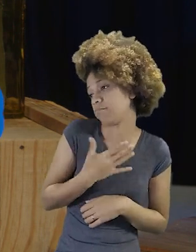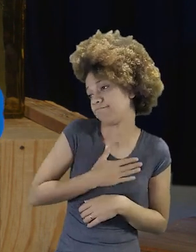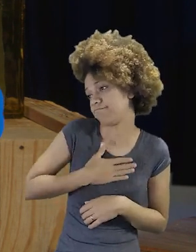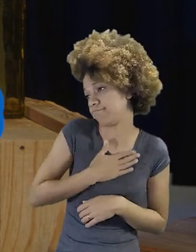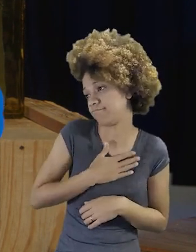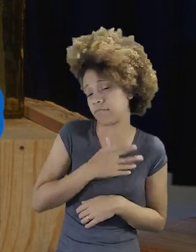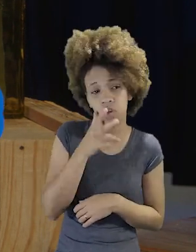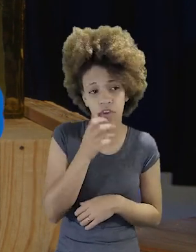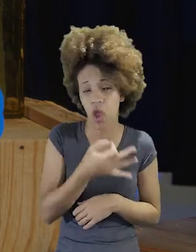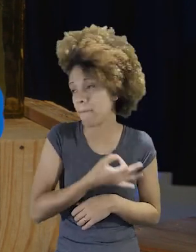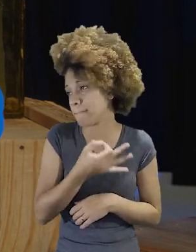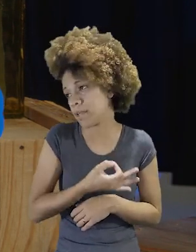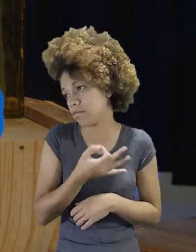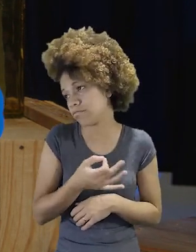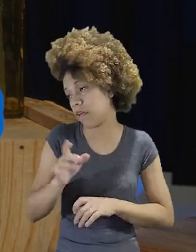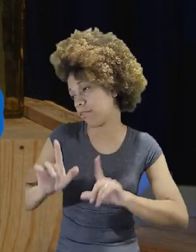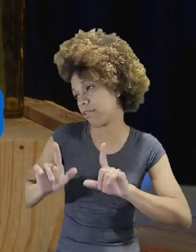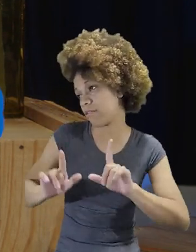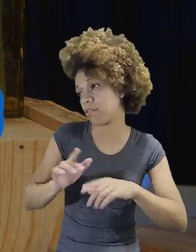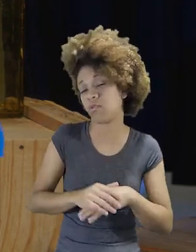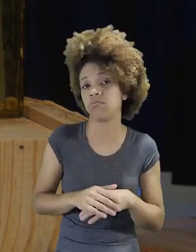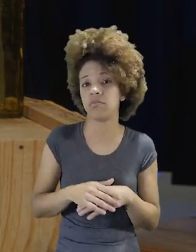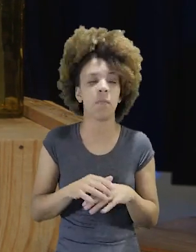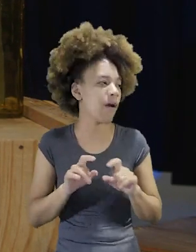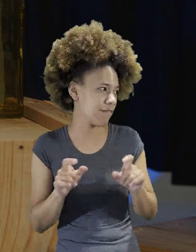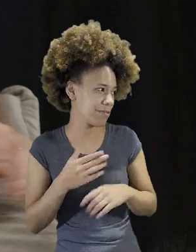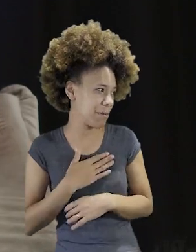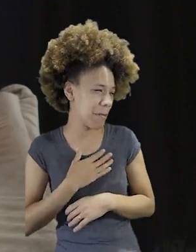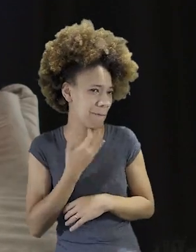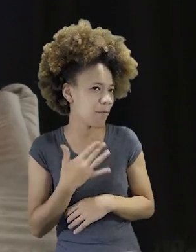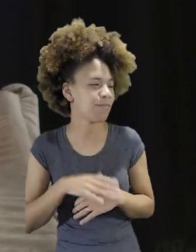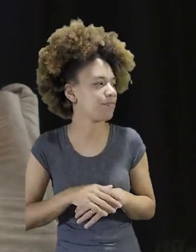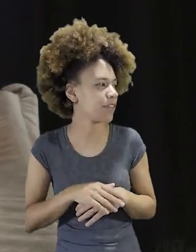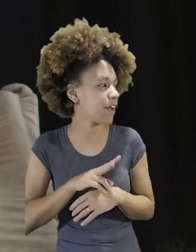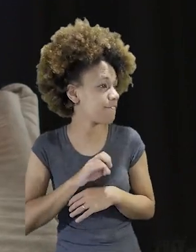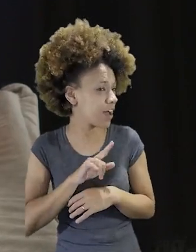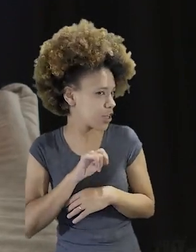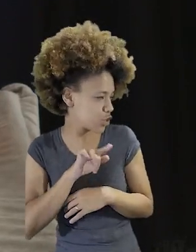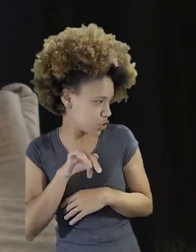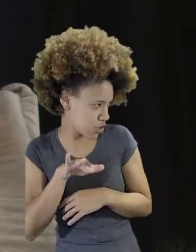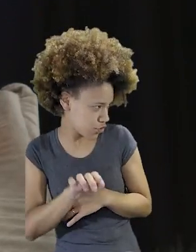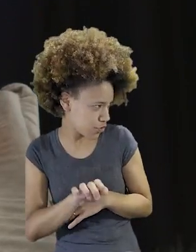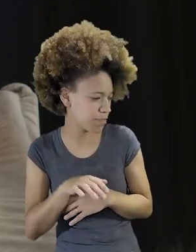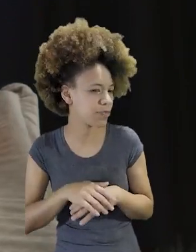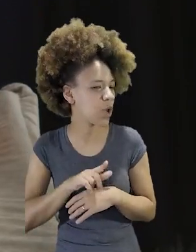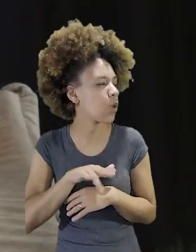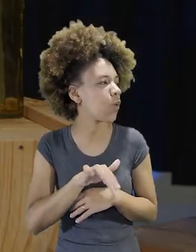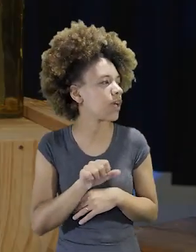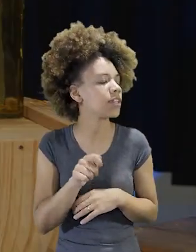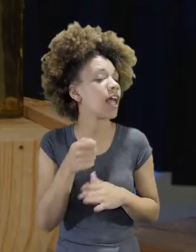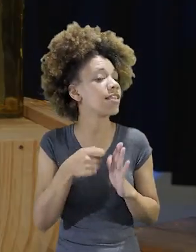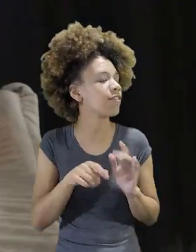que quer se sentir bem ouvindo as opiniões deles vindo da TV ele fala para mim cara que eu achei tão bom parece uma vazoide